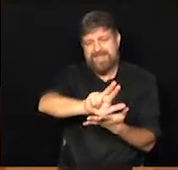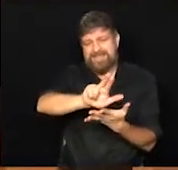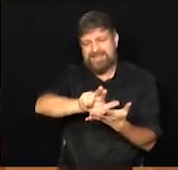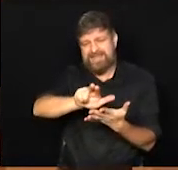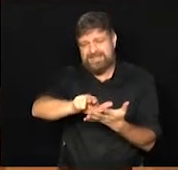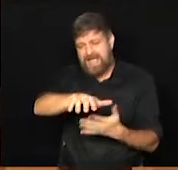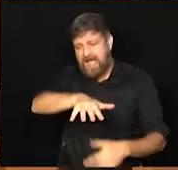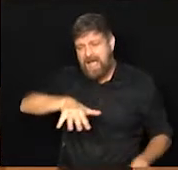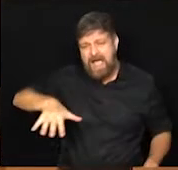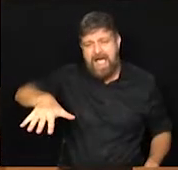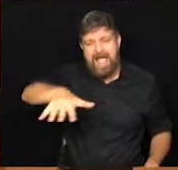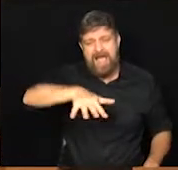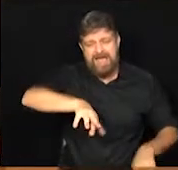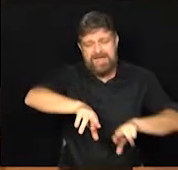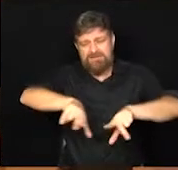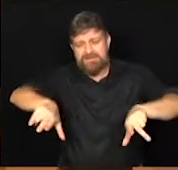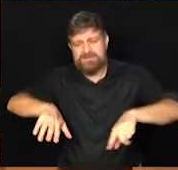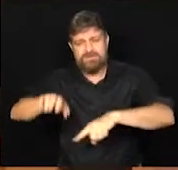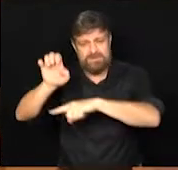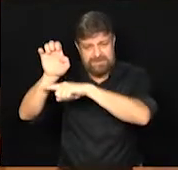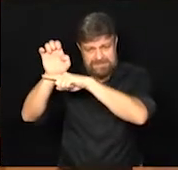várias esferas, de Estado,